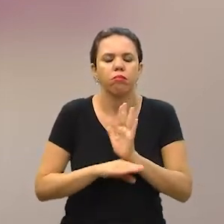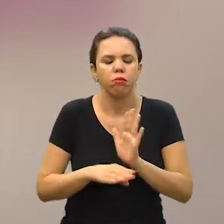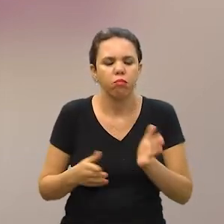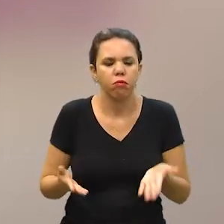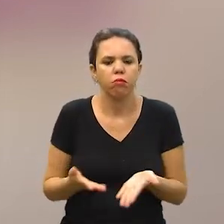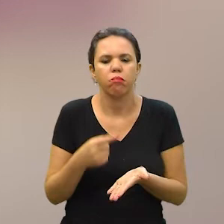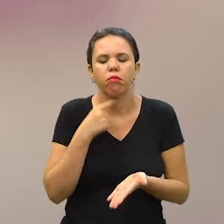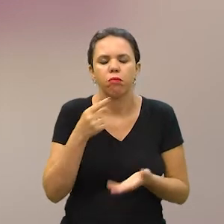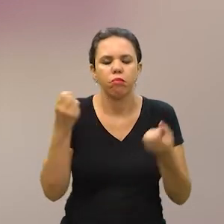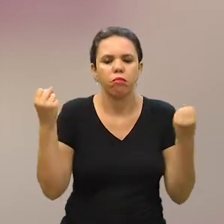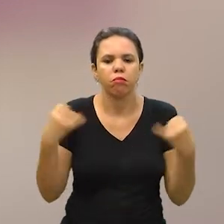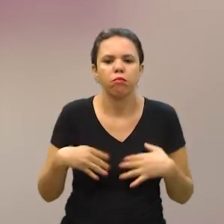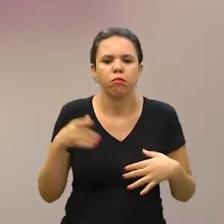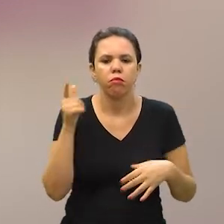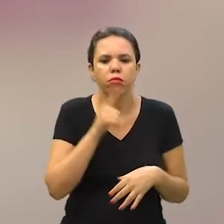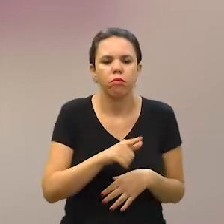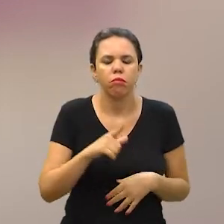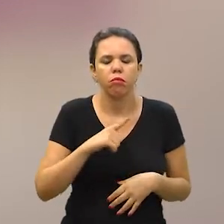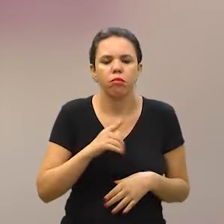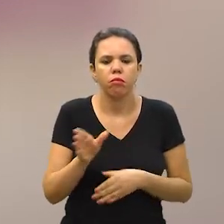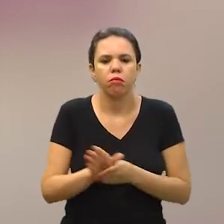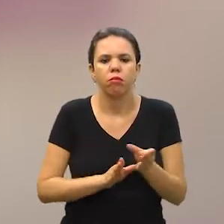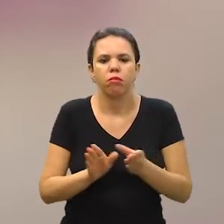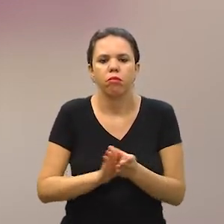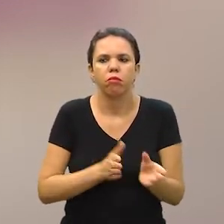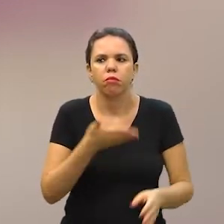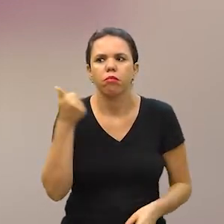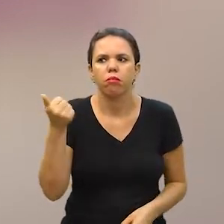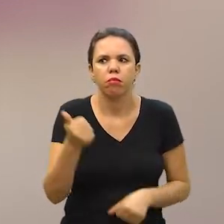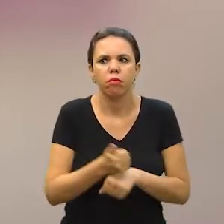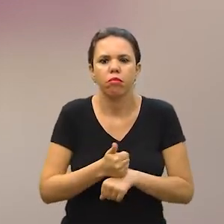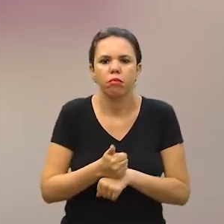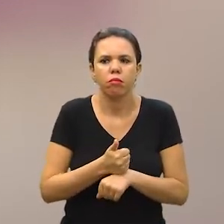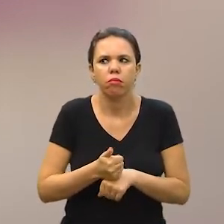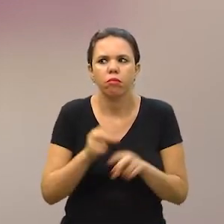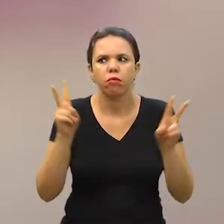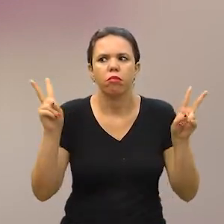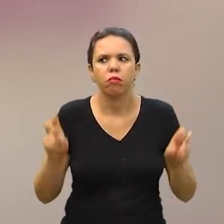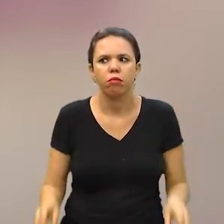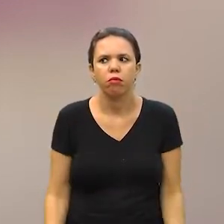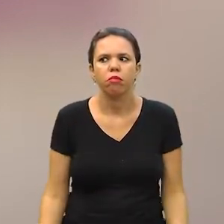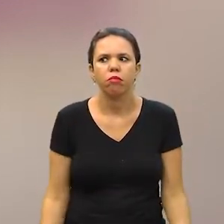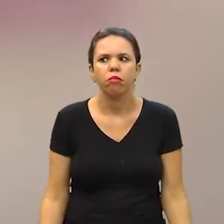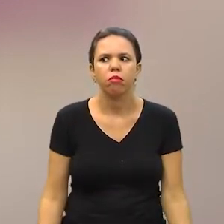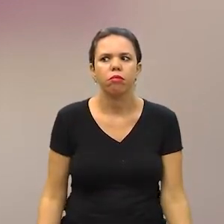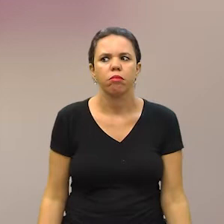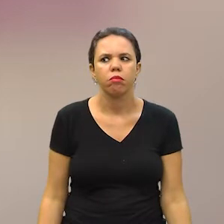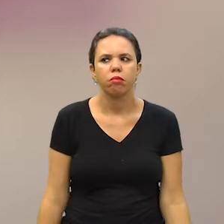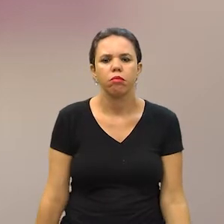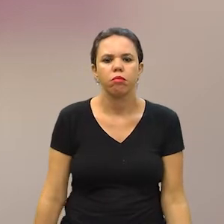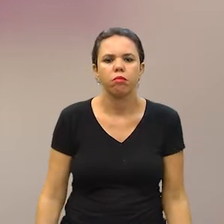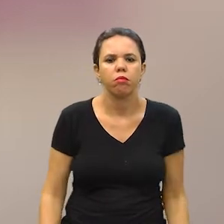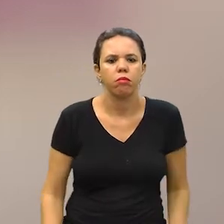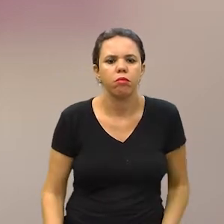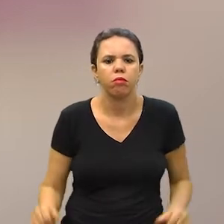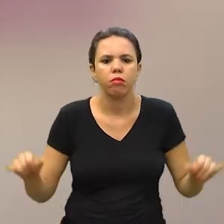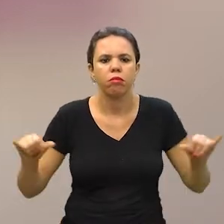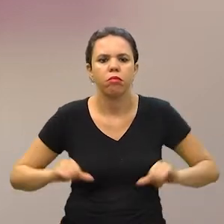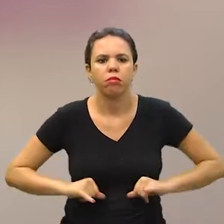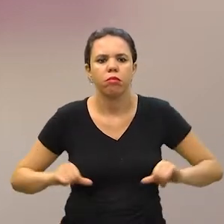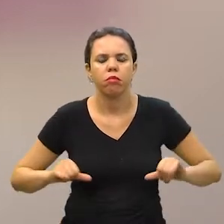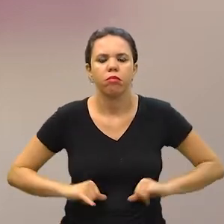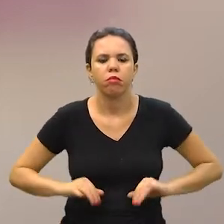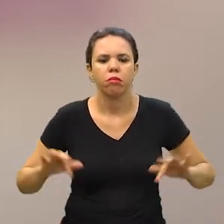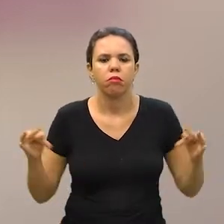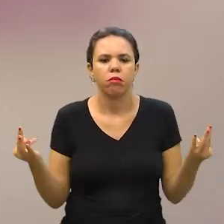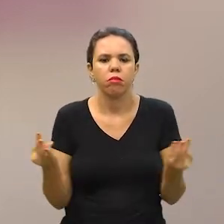para tirar essa dúvida, para conseguir ter uma orientação melhor de um profissional a respeito disso. né? Porque senão fica um sofrimento para a